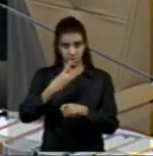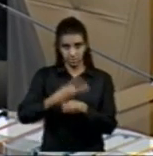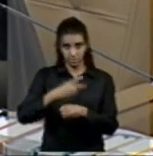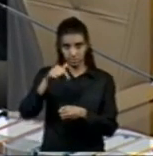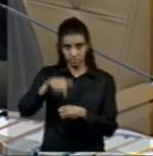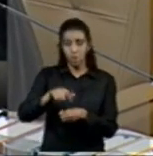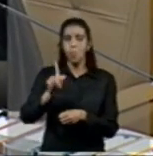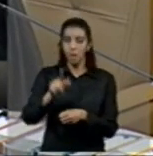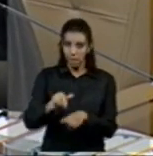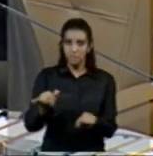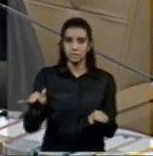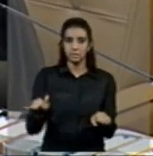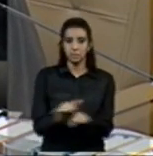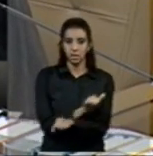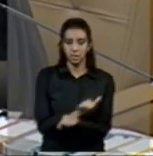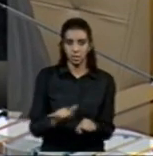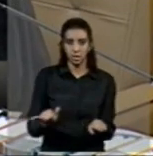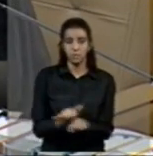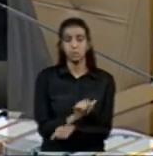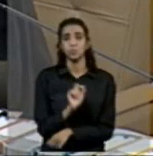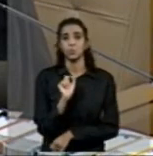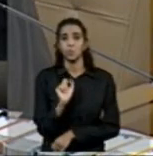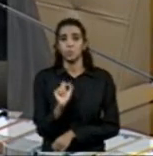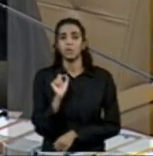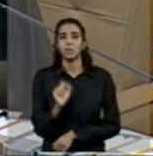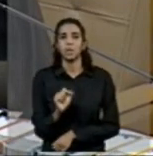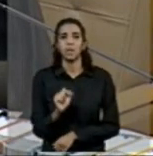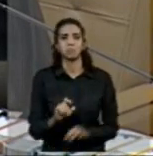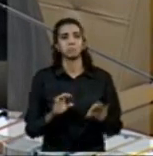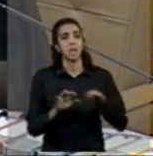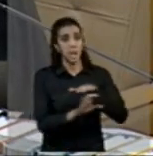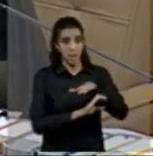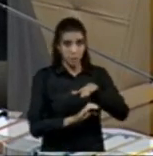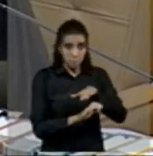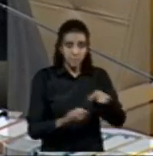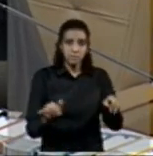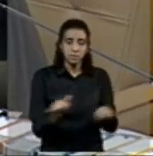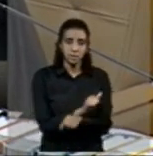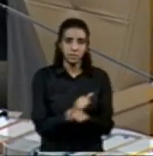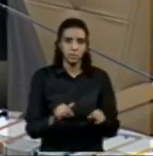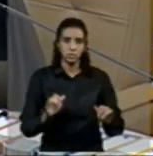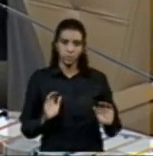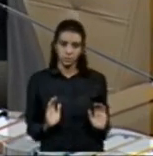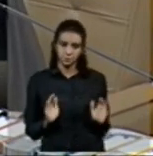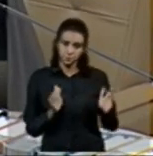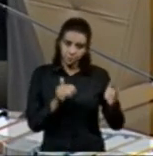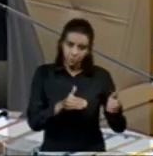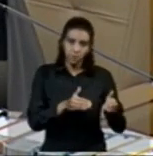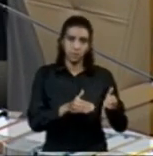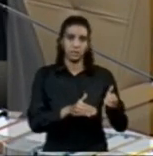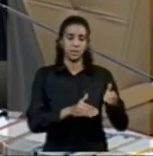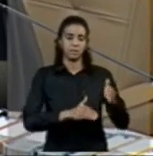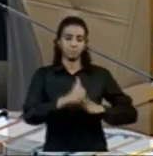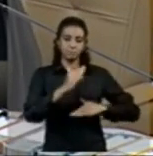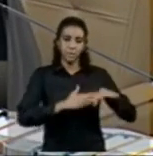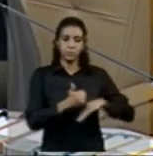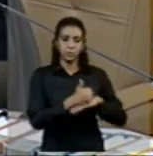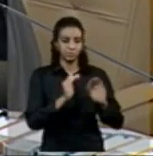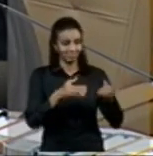uma estratégia de concentração das organizações em suas atividades principais,